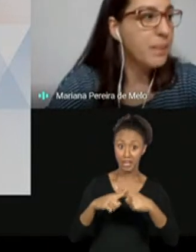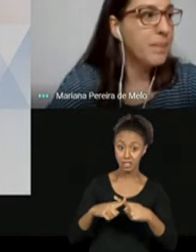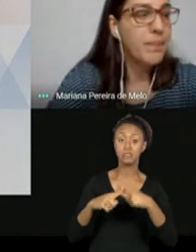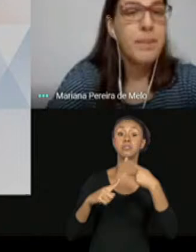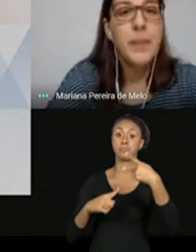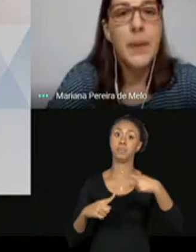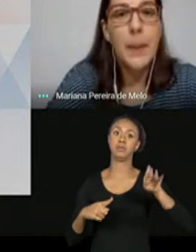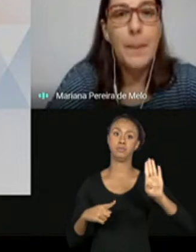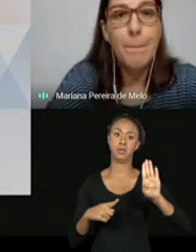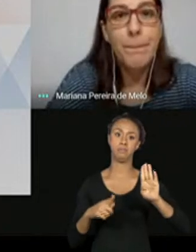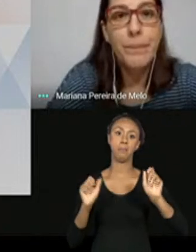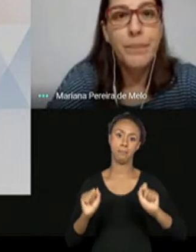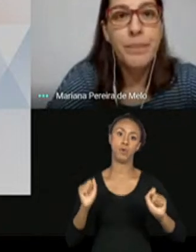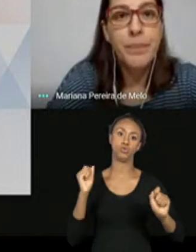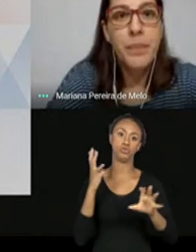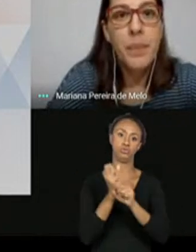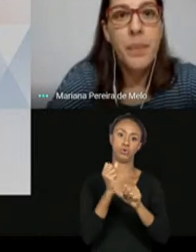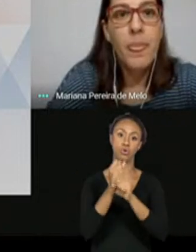de B, tá?